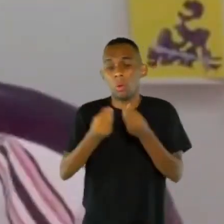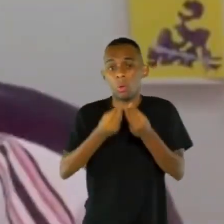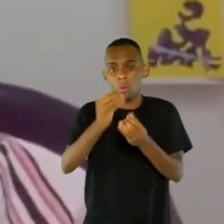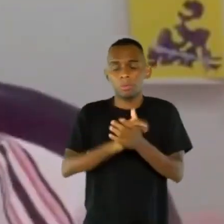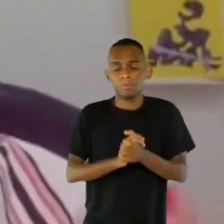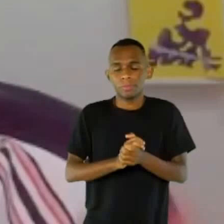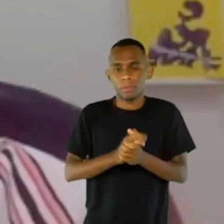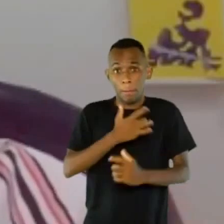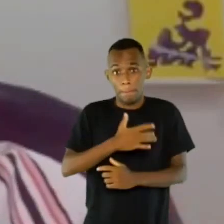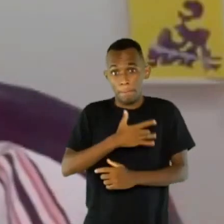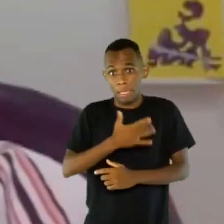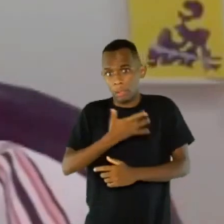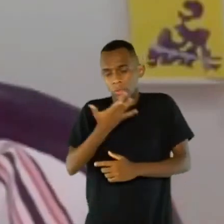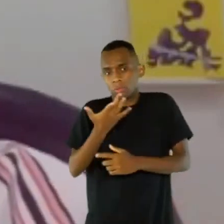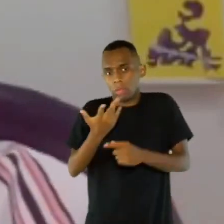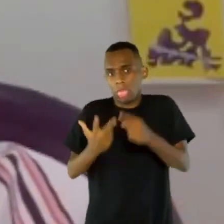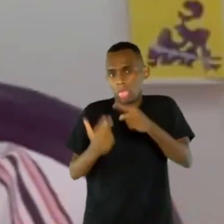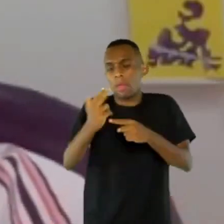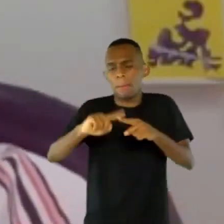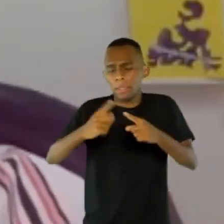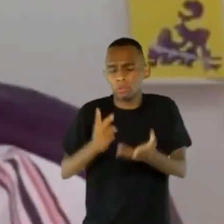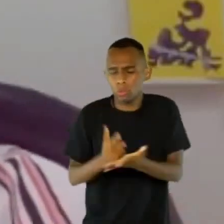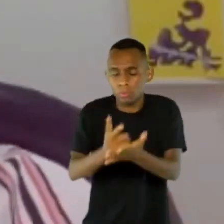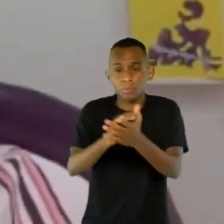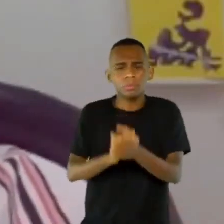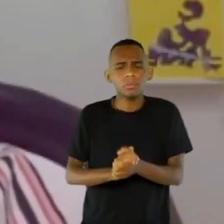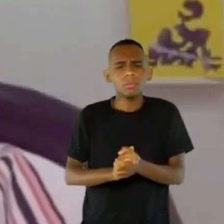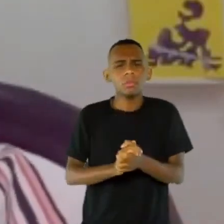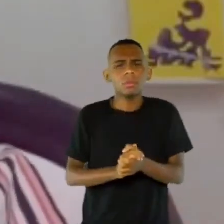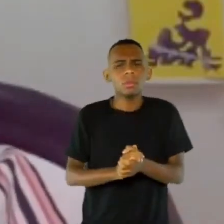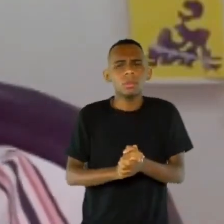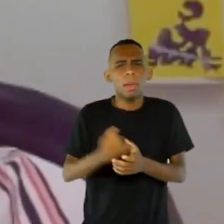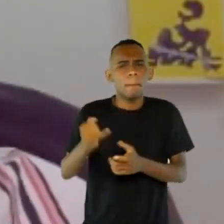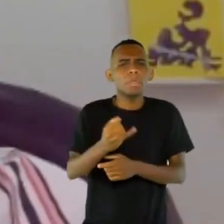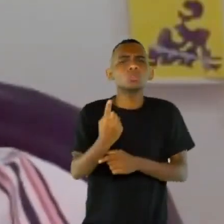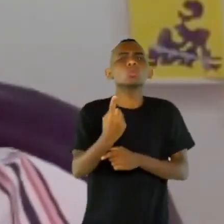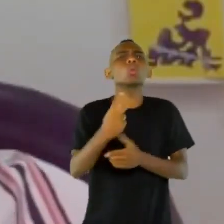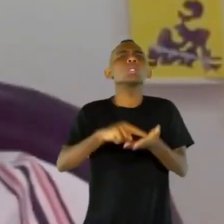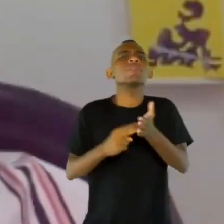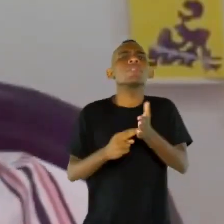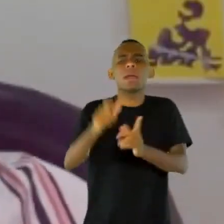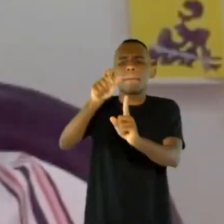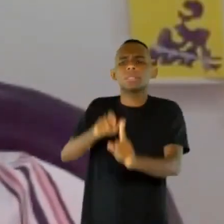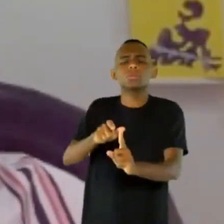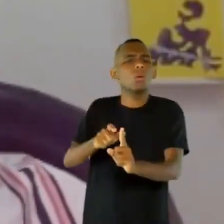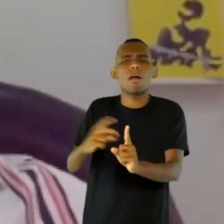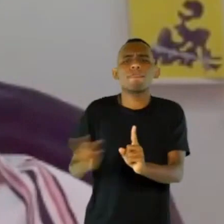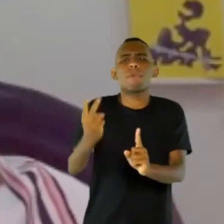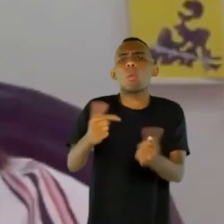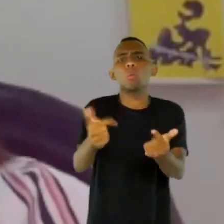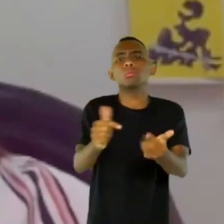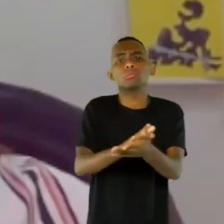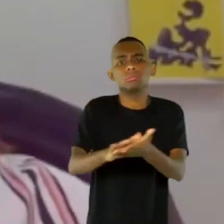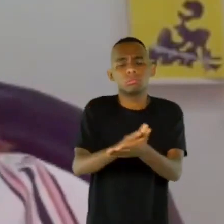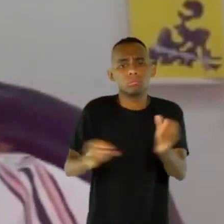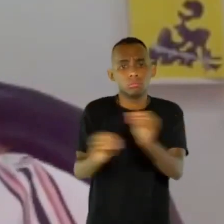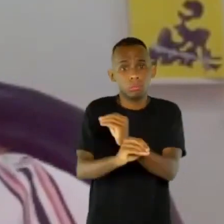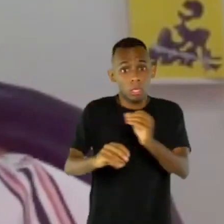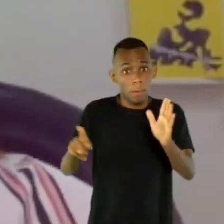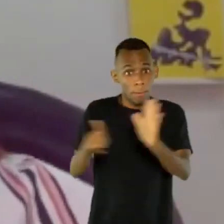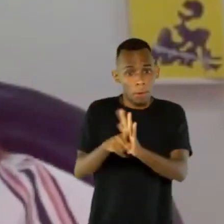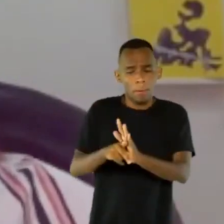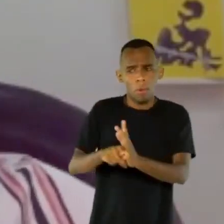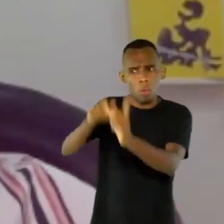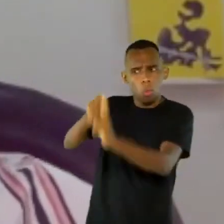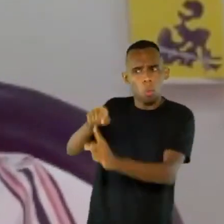caído. Não, tudo certo. Mas Menos que Um, eu devo esse título a um poeta russo, que